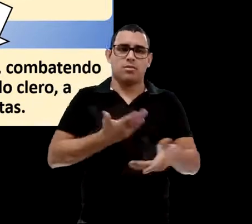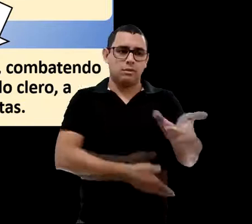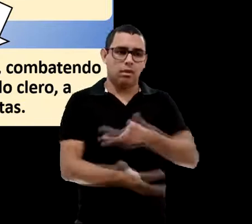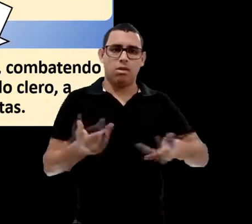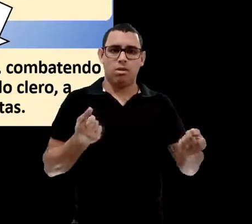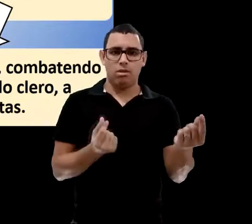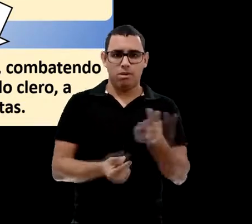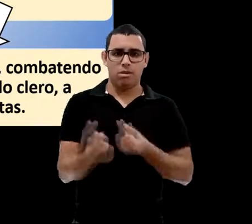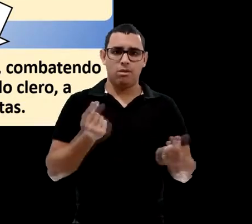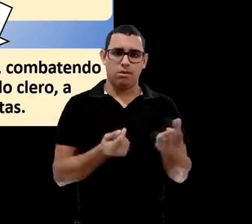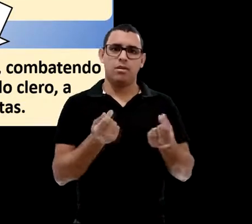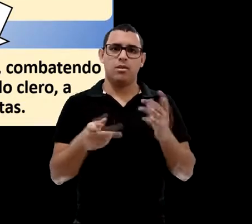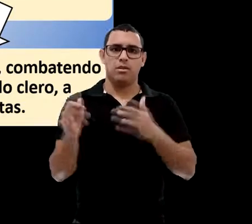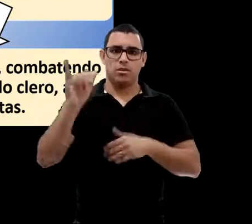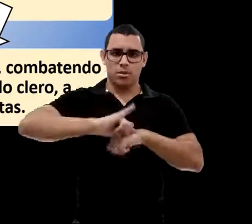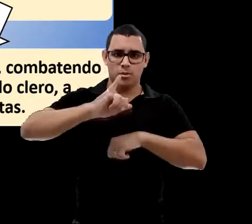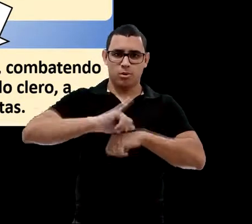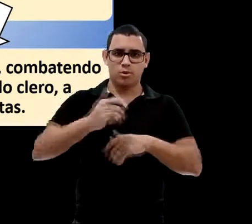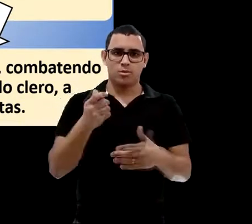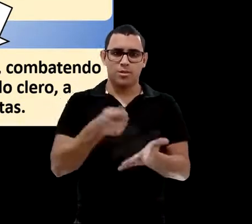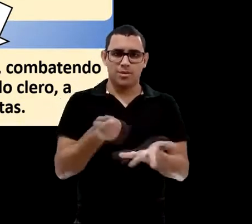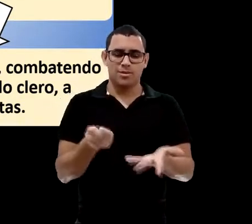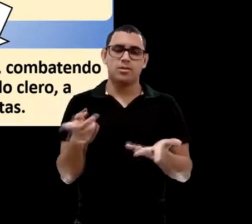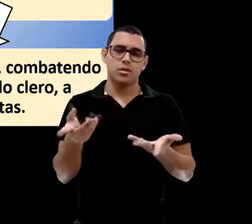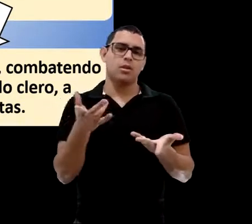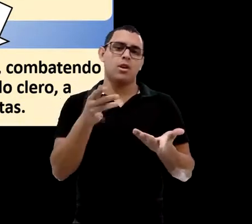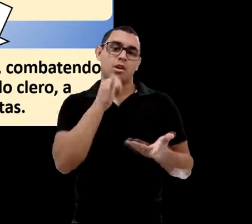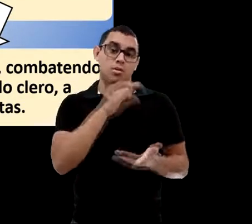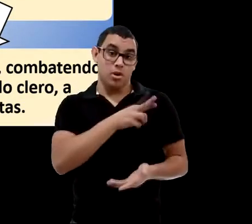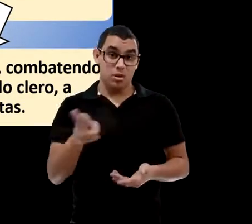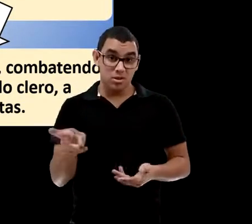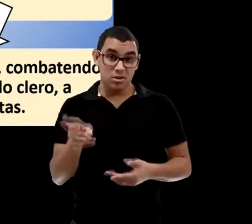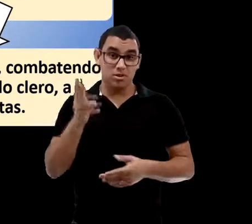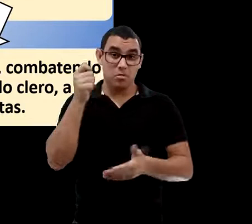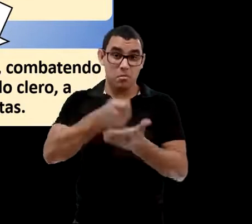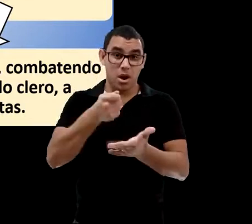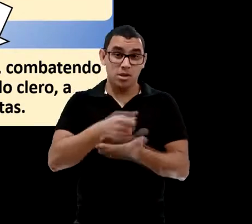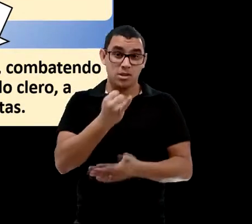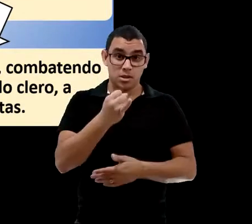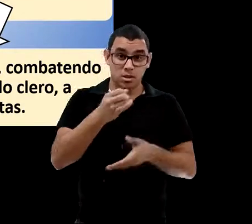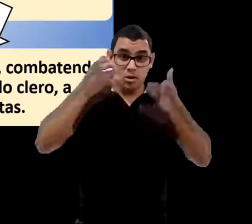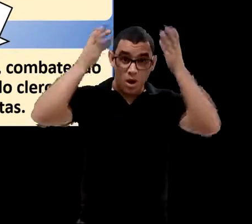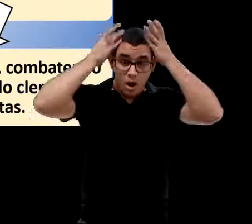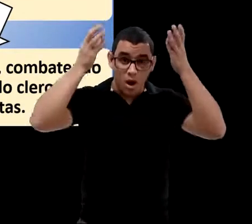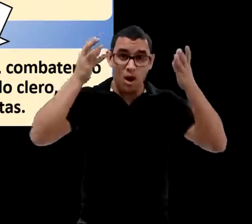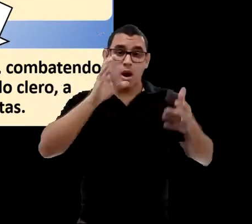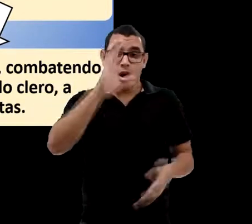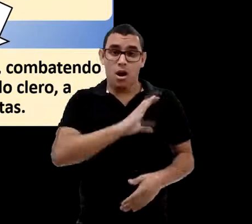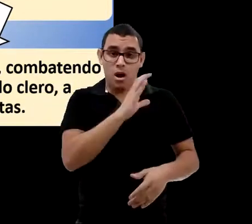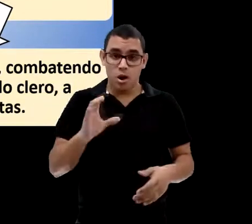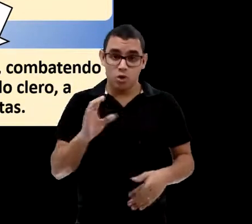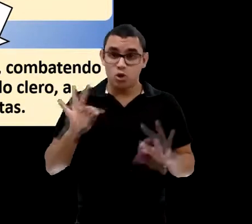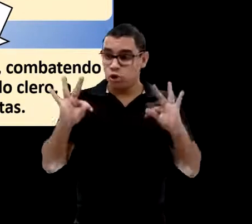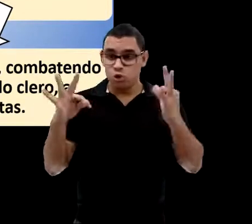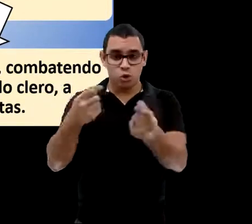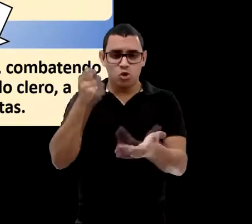práticas mercantilistas. Vamos lembrar que nessa época aí, a religião era imposta às pessoas, então se o rei fosse católico, ele impunha a